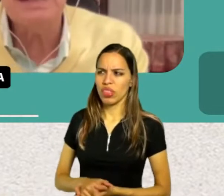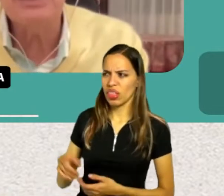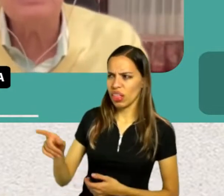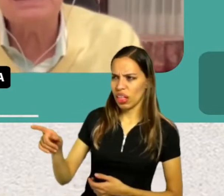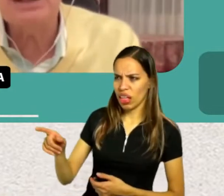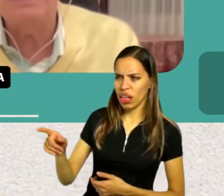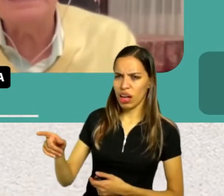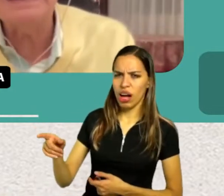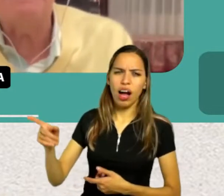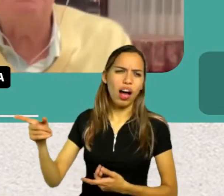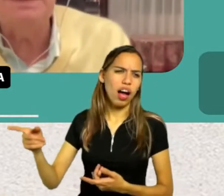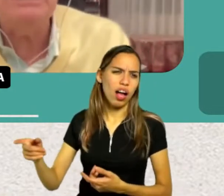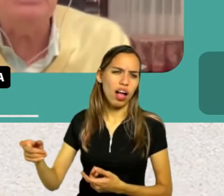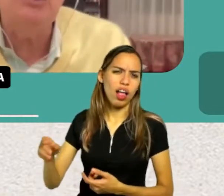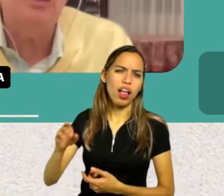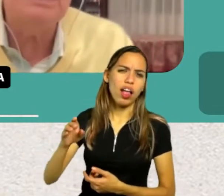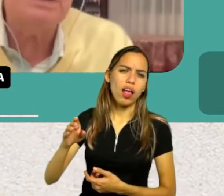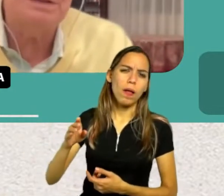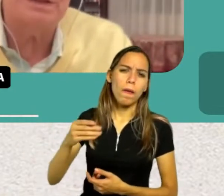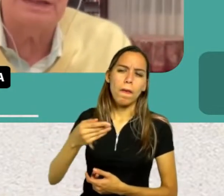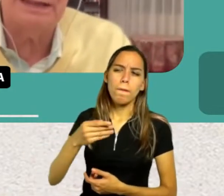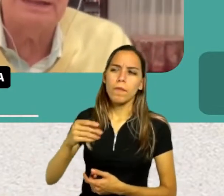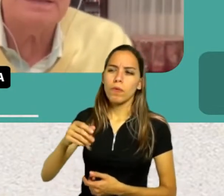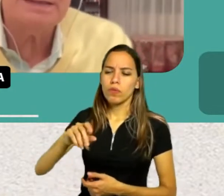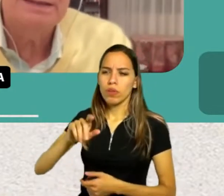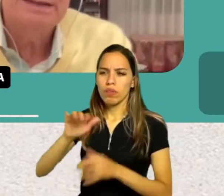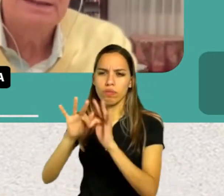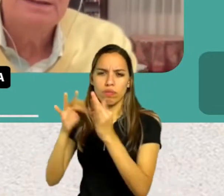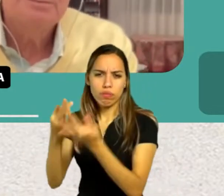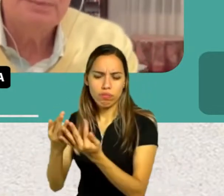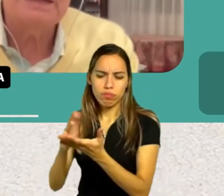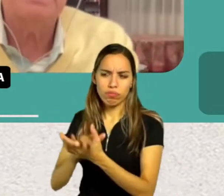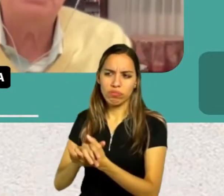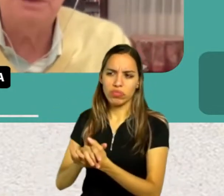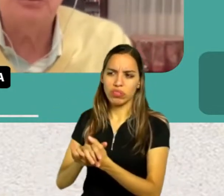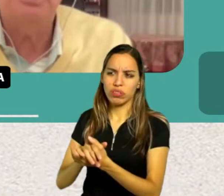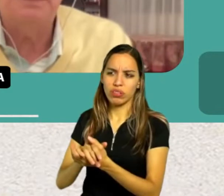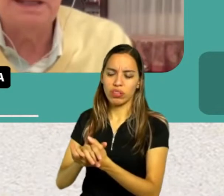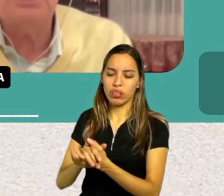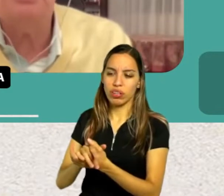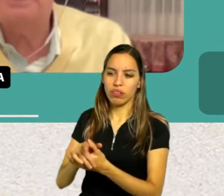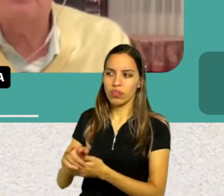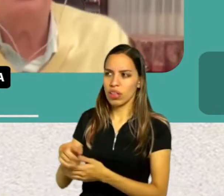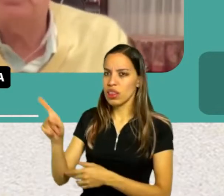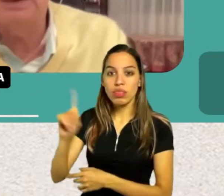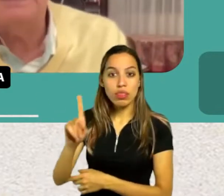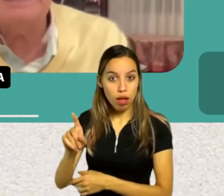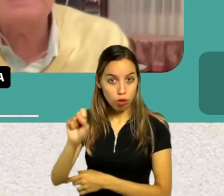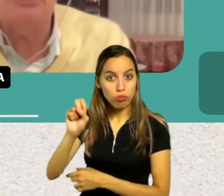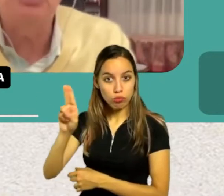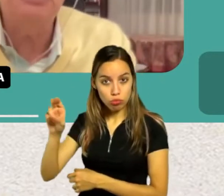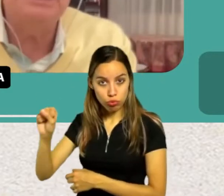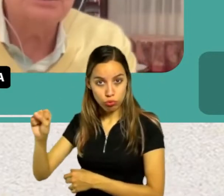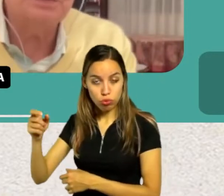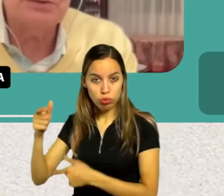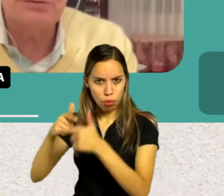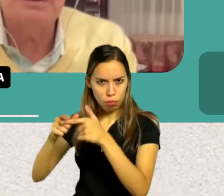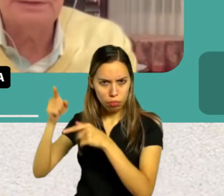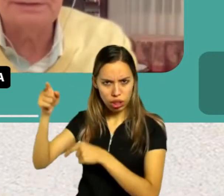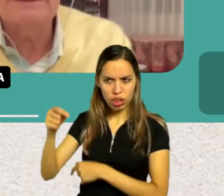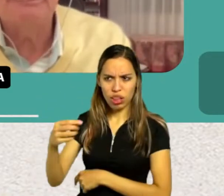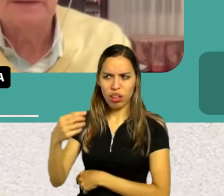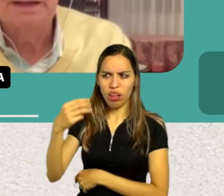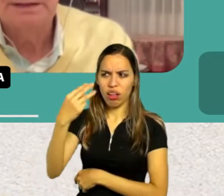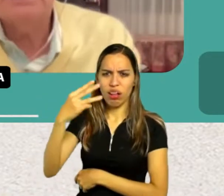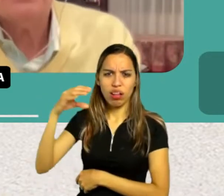investe 240 bilhões de reais para atendimento médico, para cuidar da saúde das